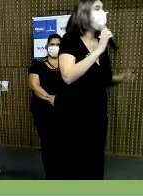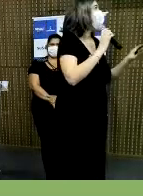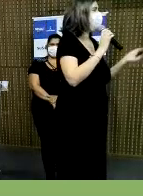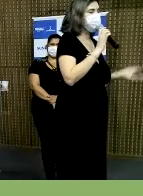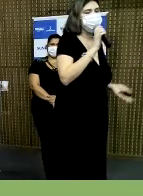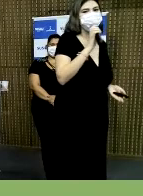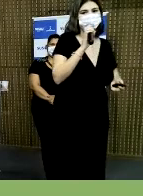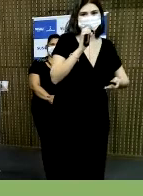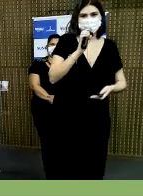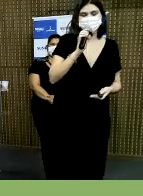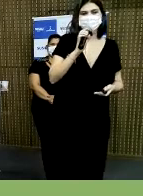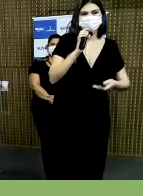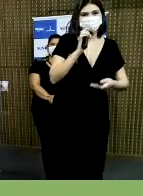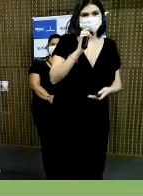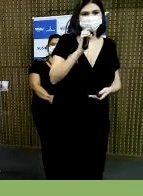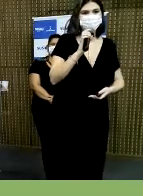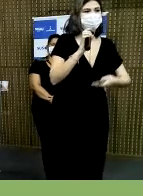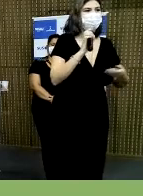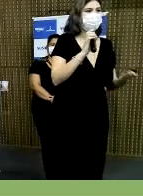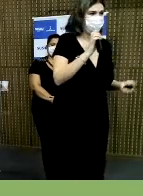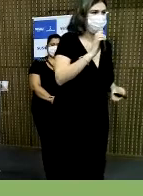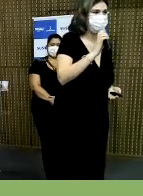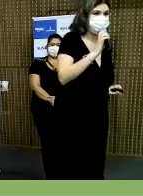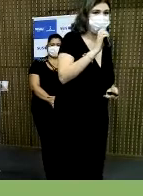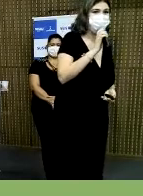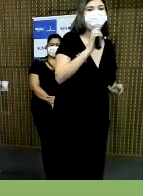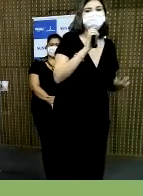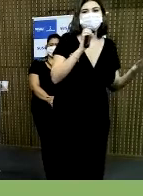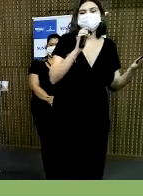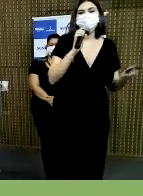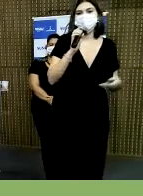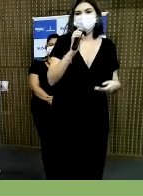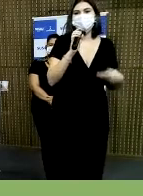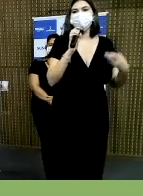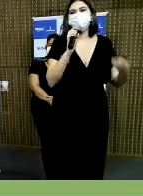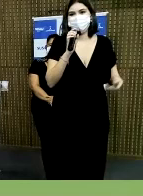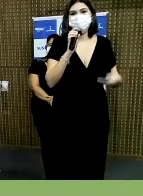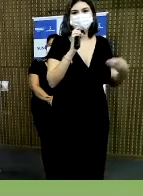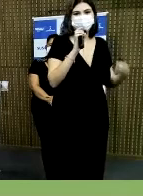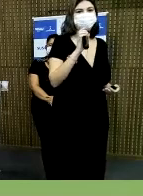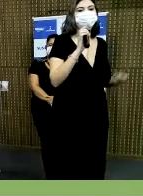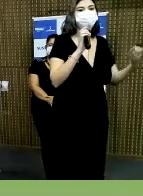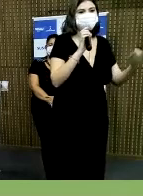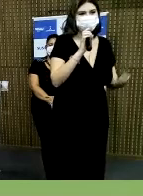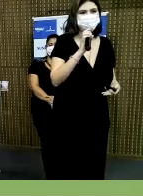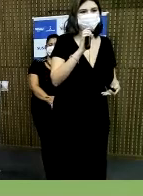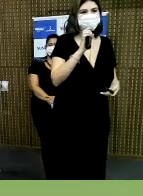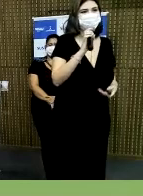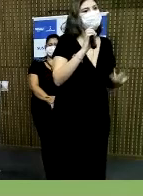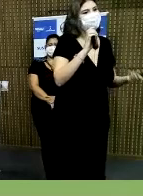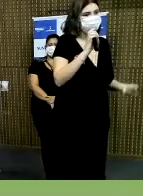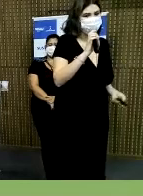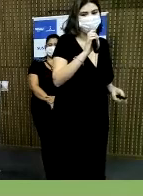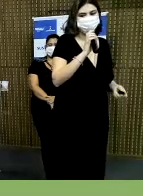ACS. Temos a dificuldade, de fato, como qualquer outra região, mas eles contribuem ativamente para estar tentando buscar essa